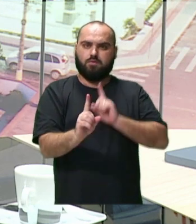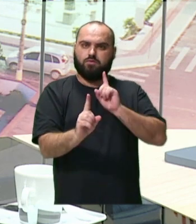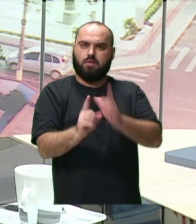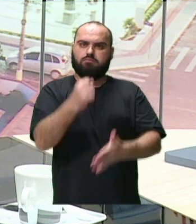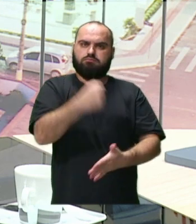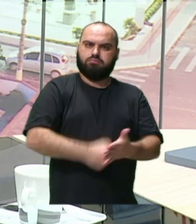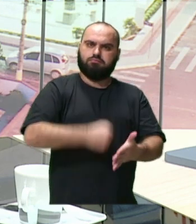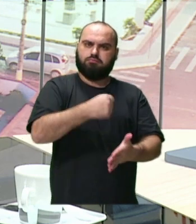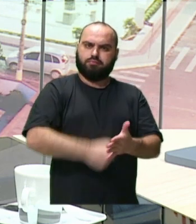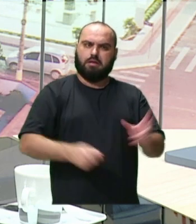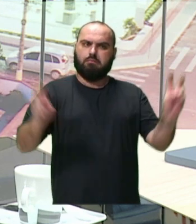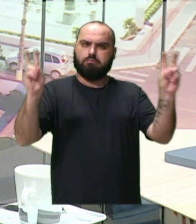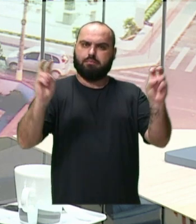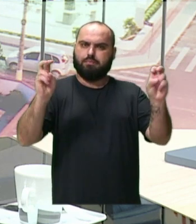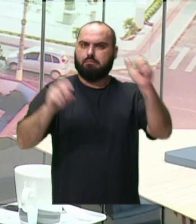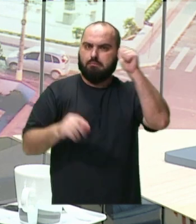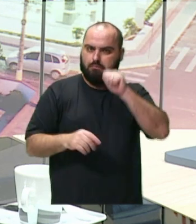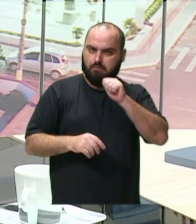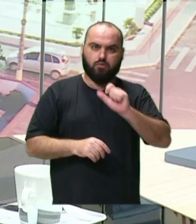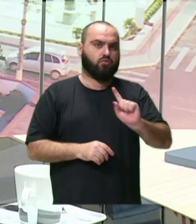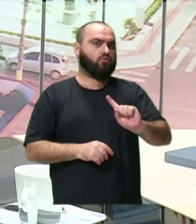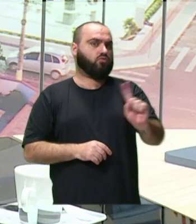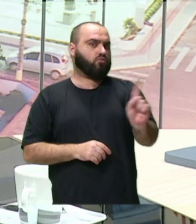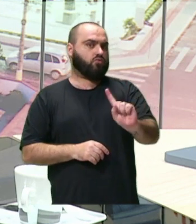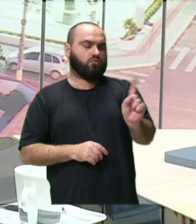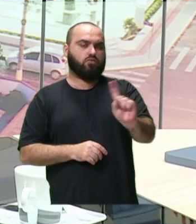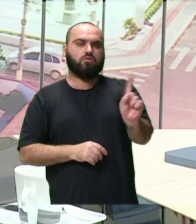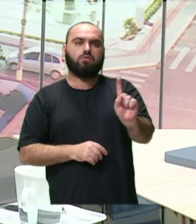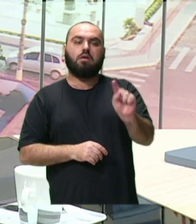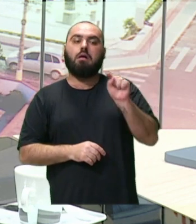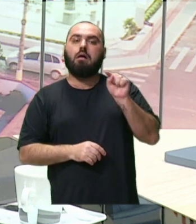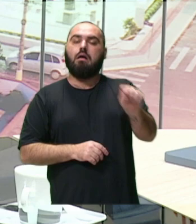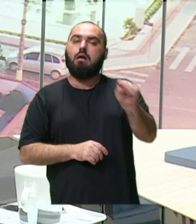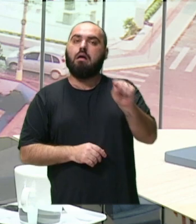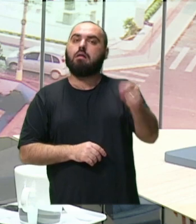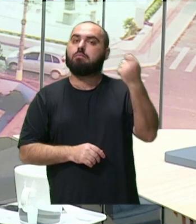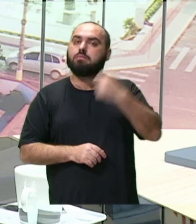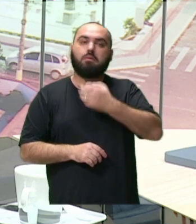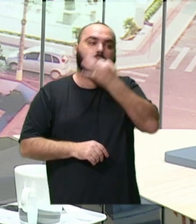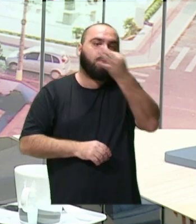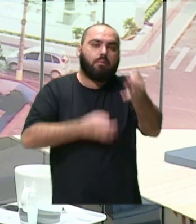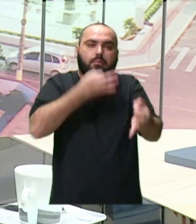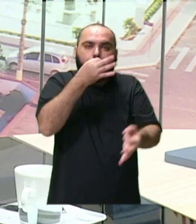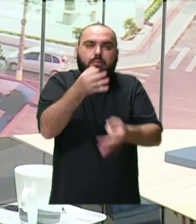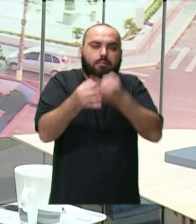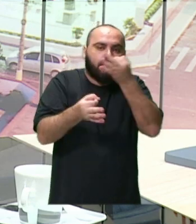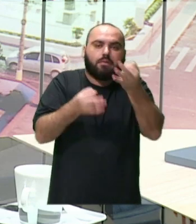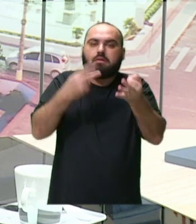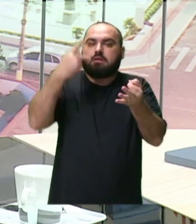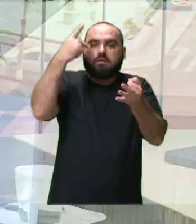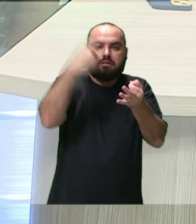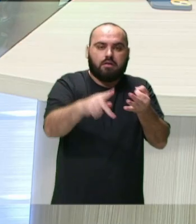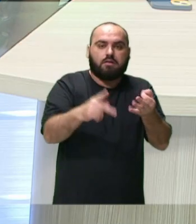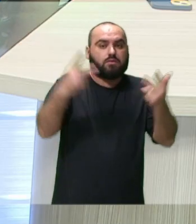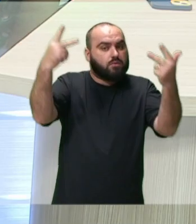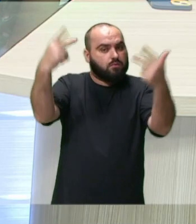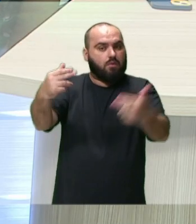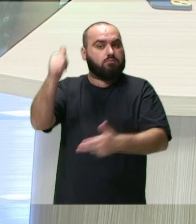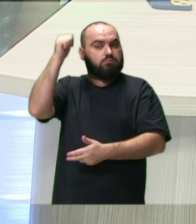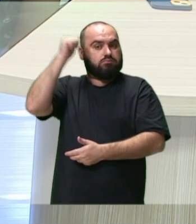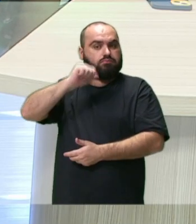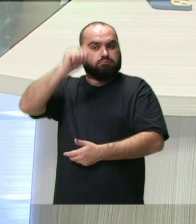defender e falar sobre assuntos femininos. Elas têm que botar o palpite dela, a opinião delas, como mulheres que